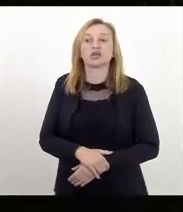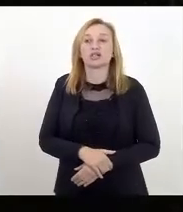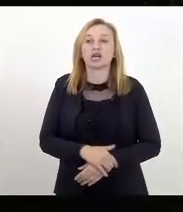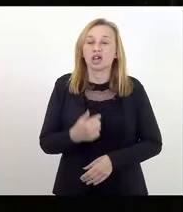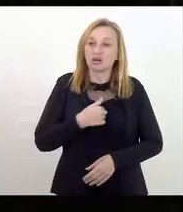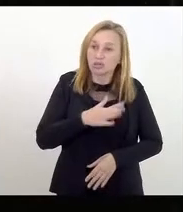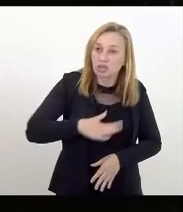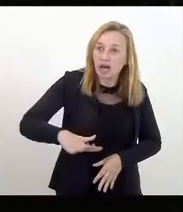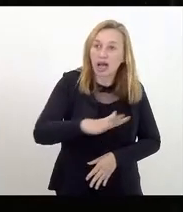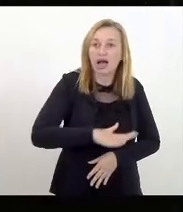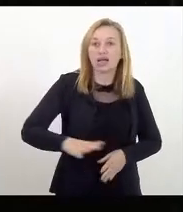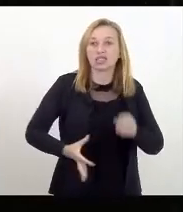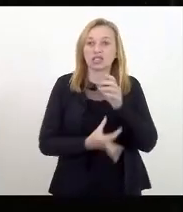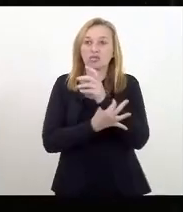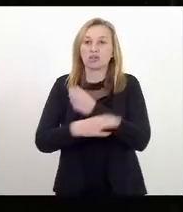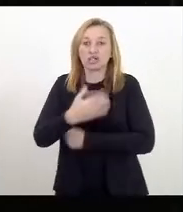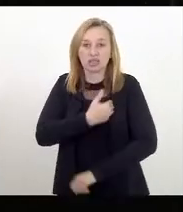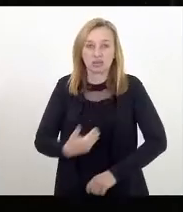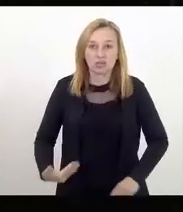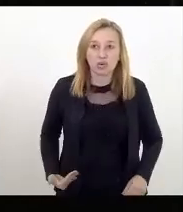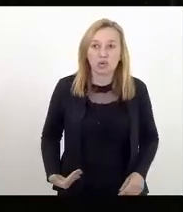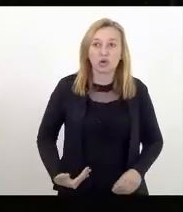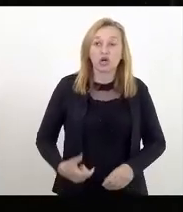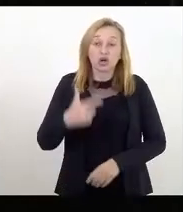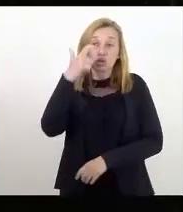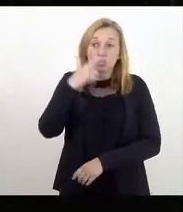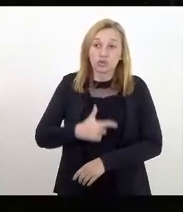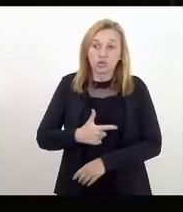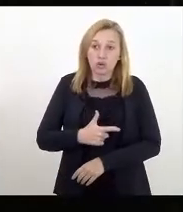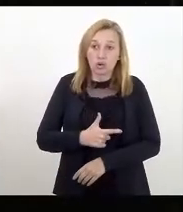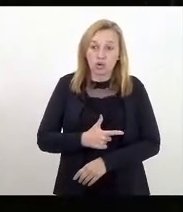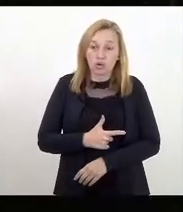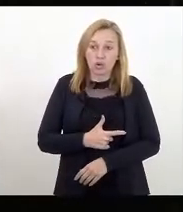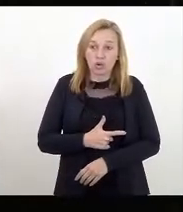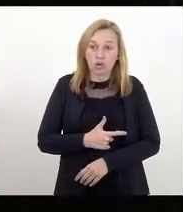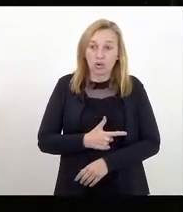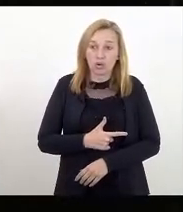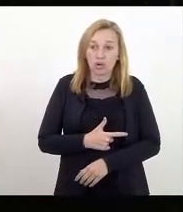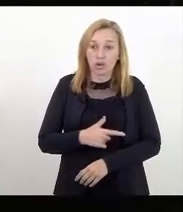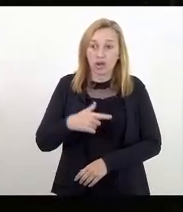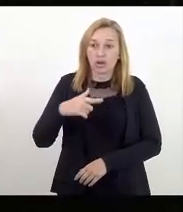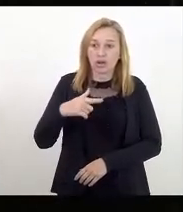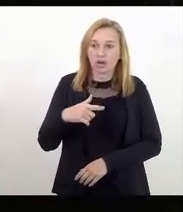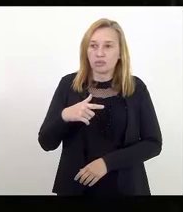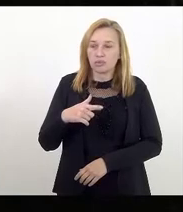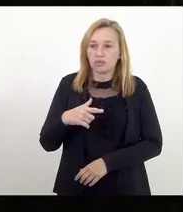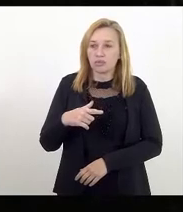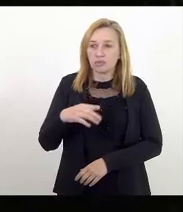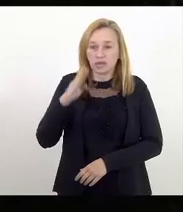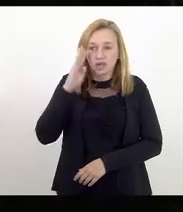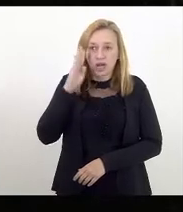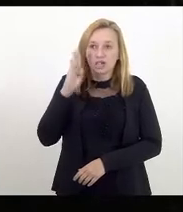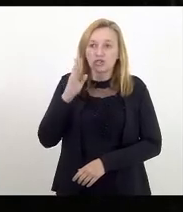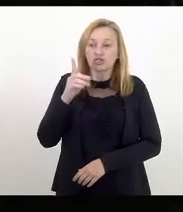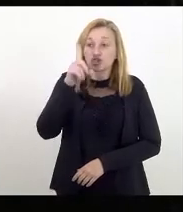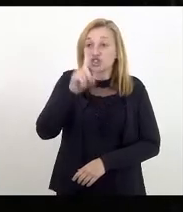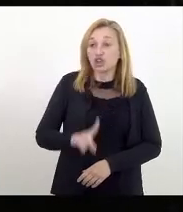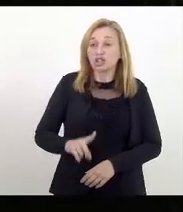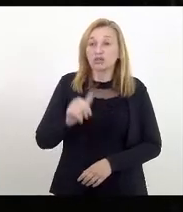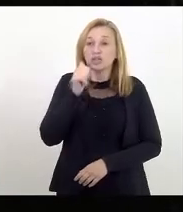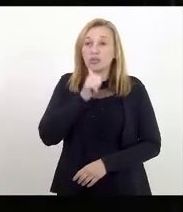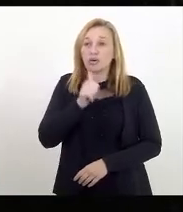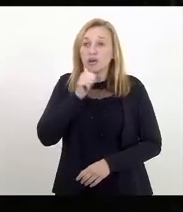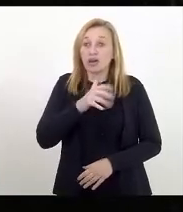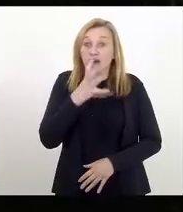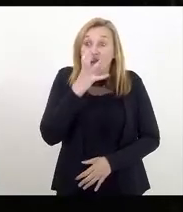da área da segurança pública, eu sou uma militante pelos direitos das mulheres, e eu quero registrar aqui a minha